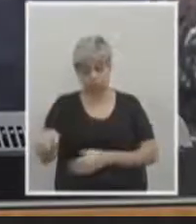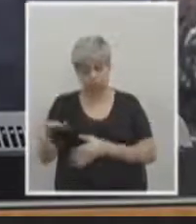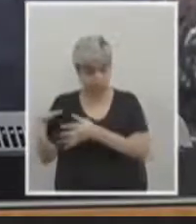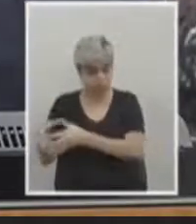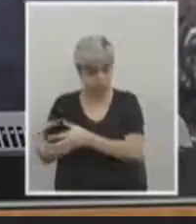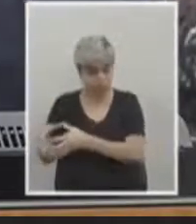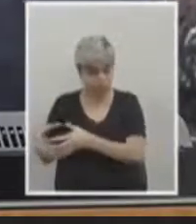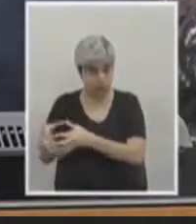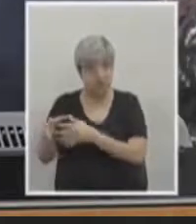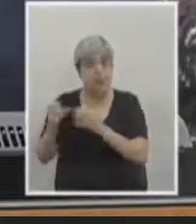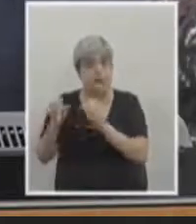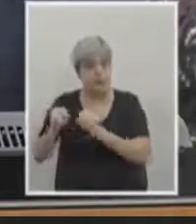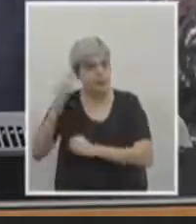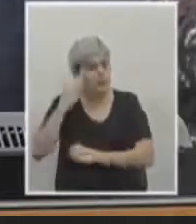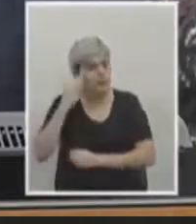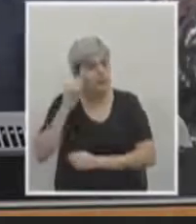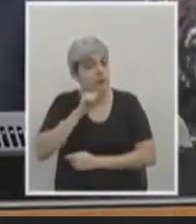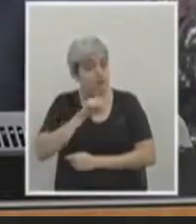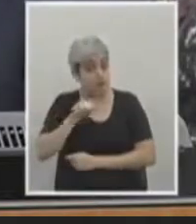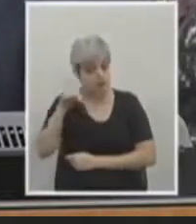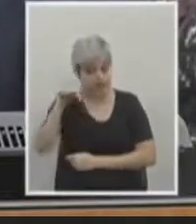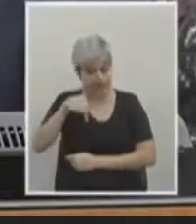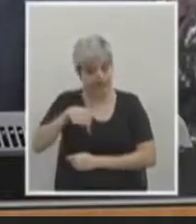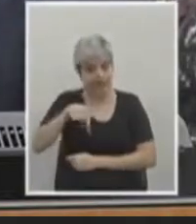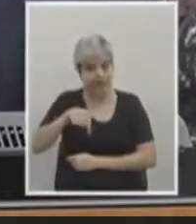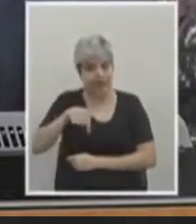podem ter certeza que vocês têm aqui